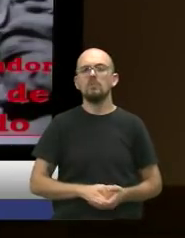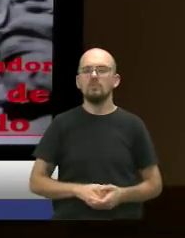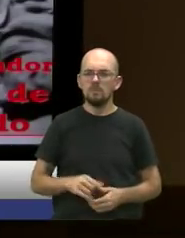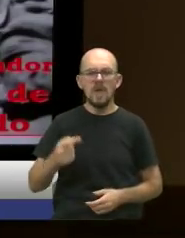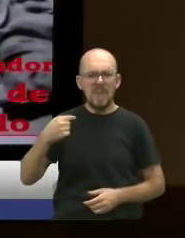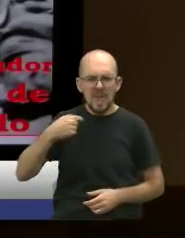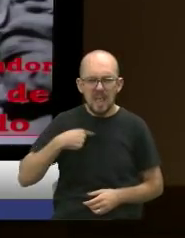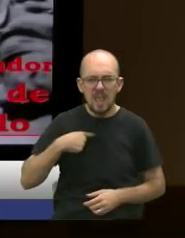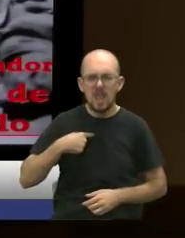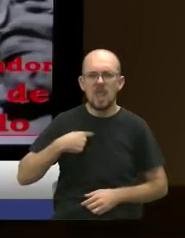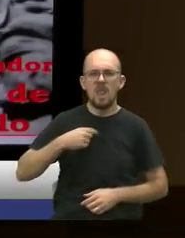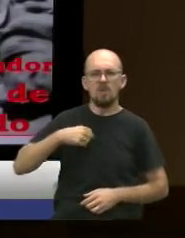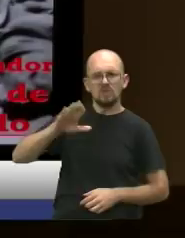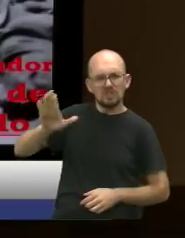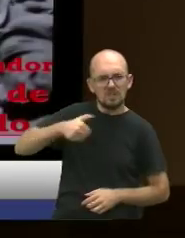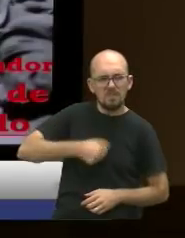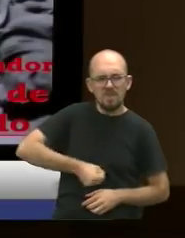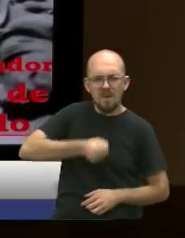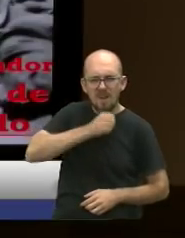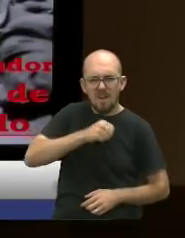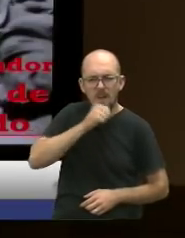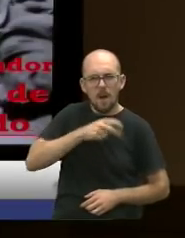ressuscitei aquela múmia para isto.